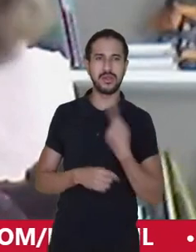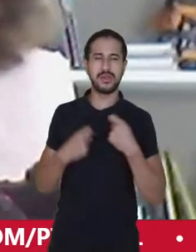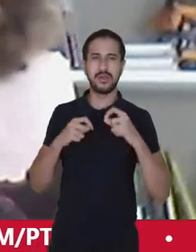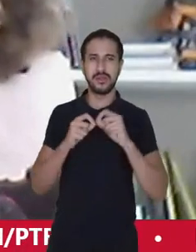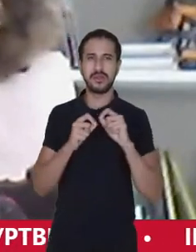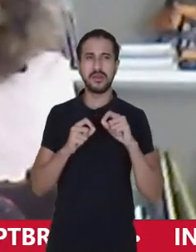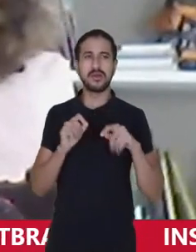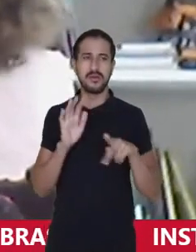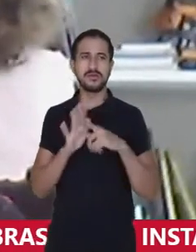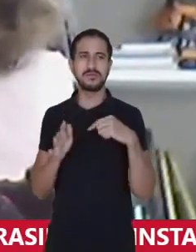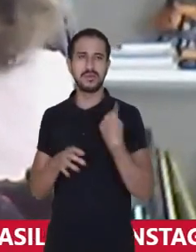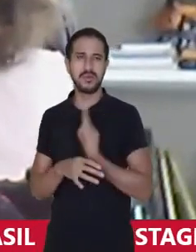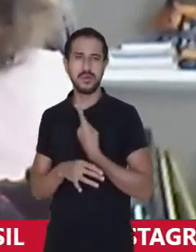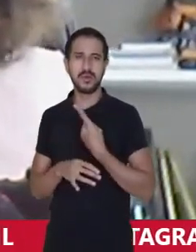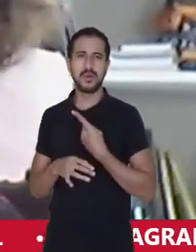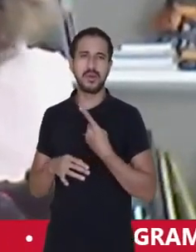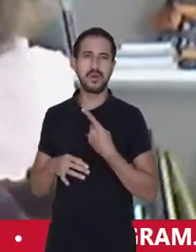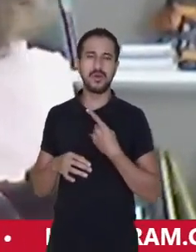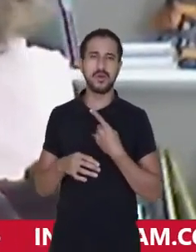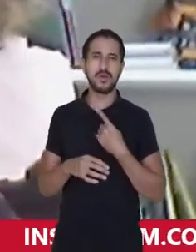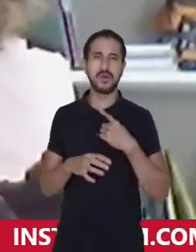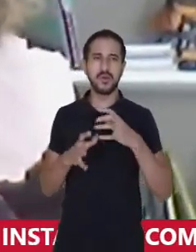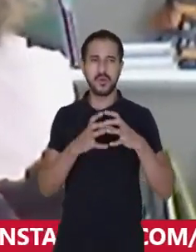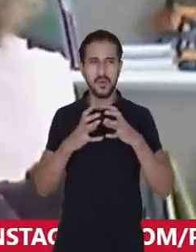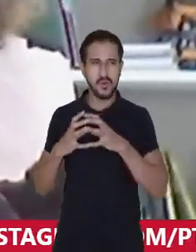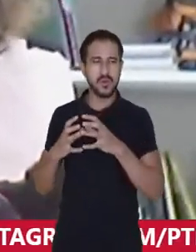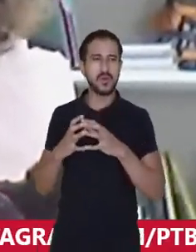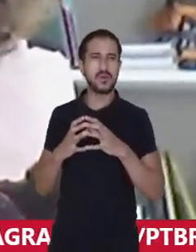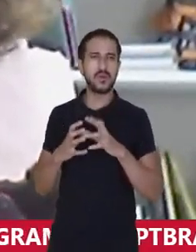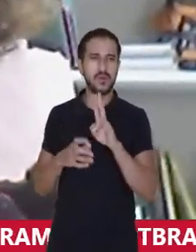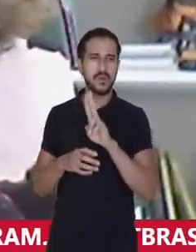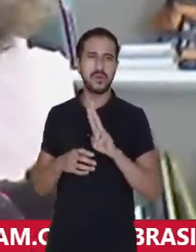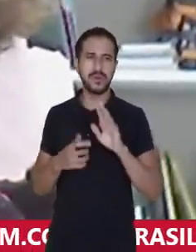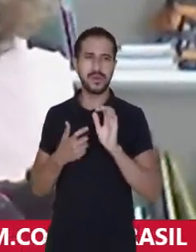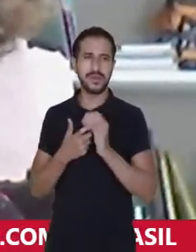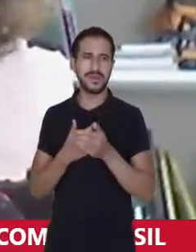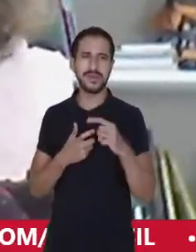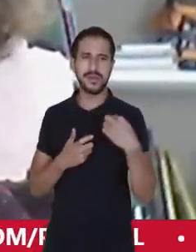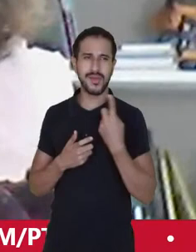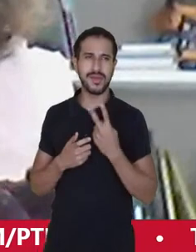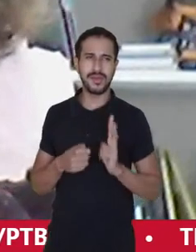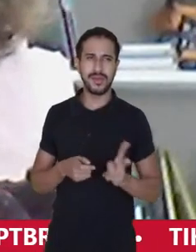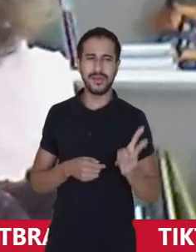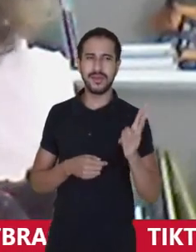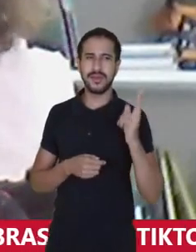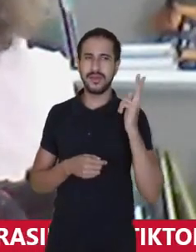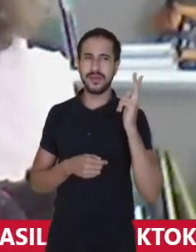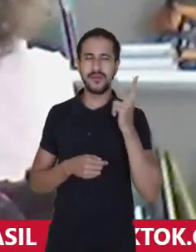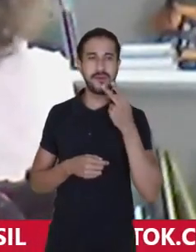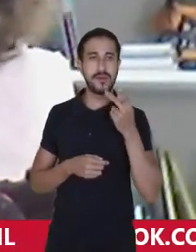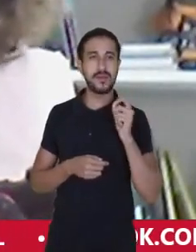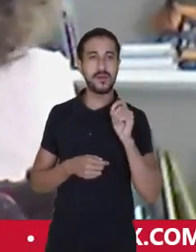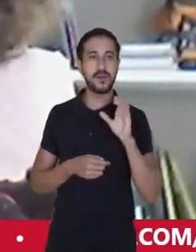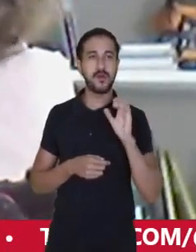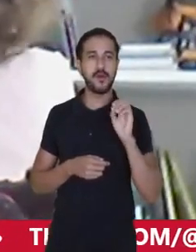entre nós, né? Entre os nossos, já vou usar aqui um termo que a gente é corriqueiro chamar, né? Entre os convertidos, não estou nem